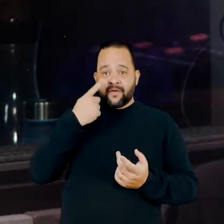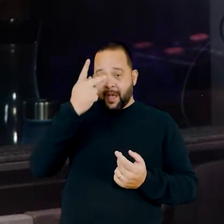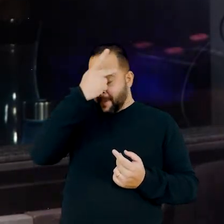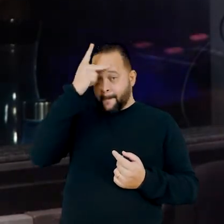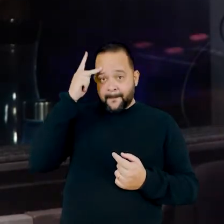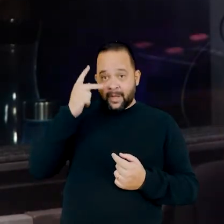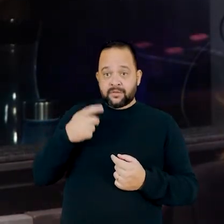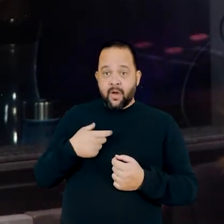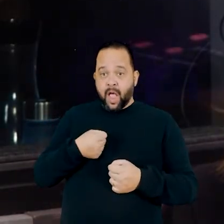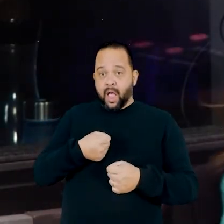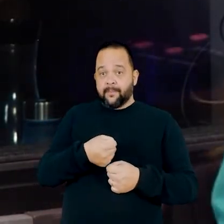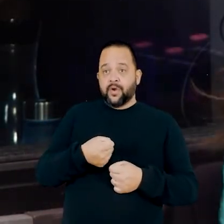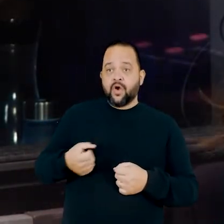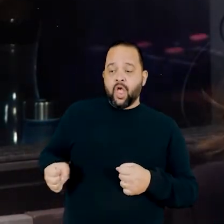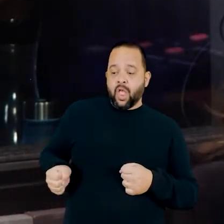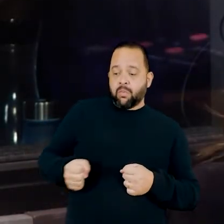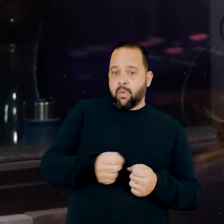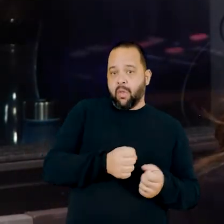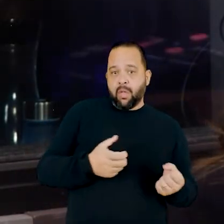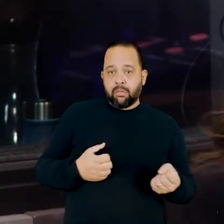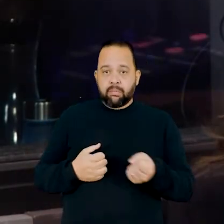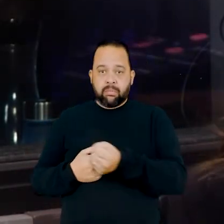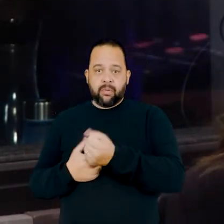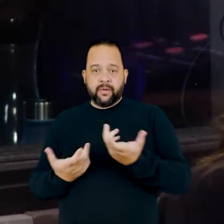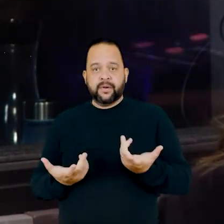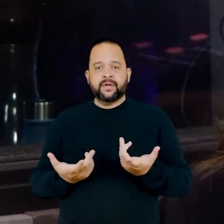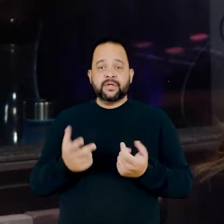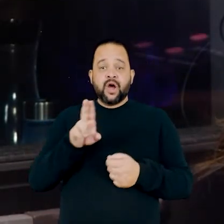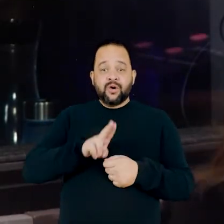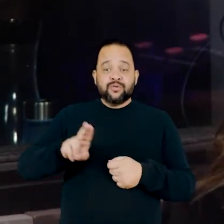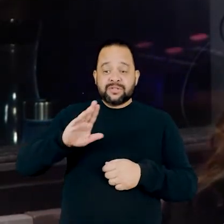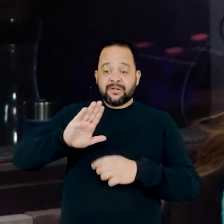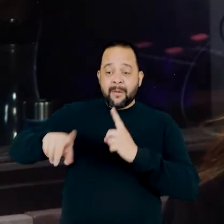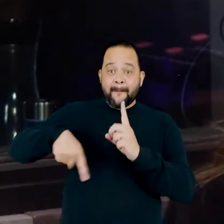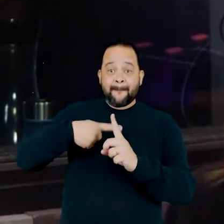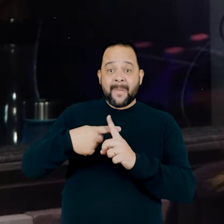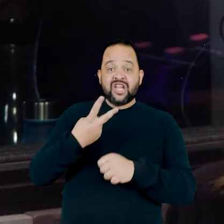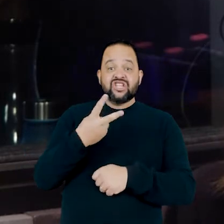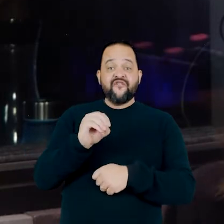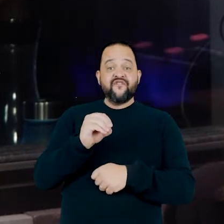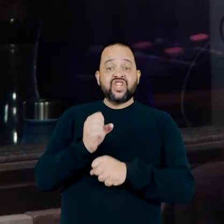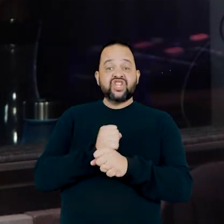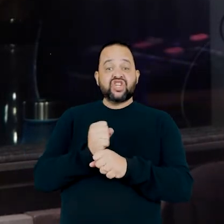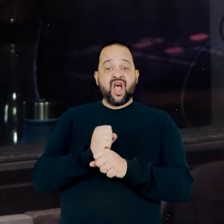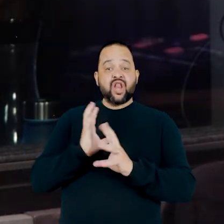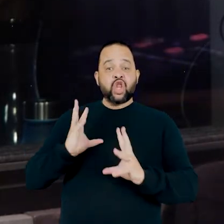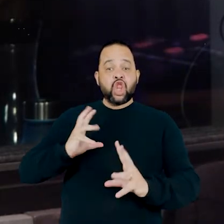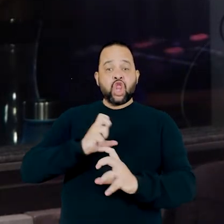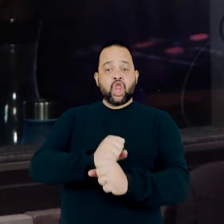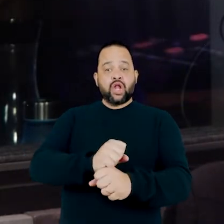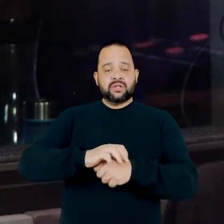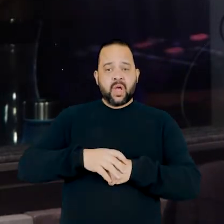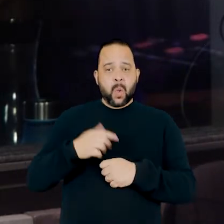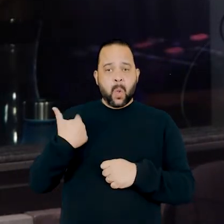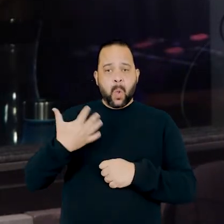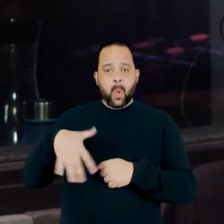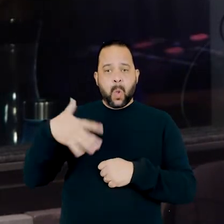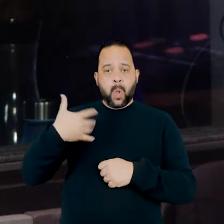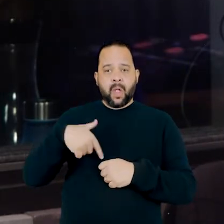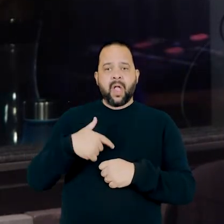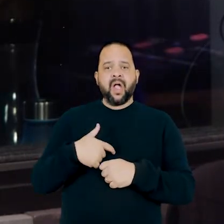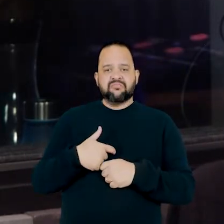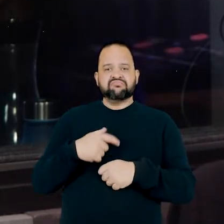microfone pra lá, pra cá, brigando pelo uso dele, funcionando aí há mais de 20 anos. Então é algo impressionante, né? É a